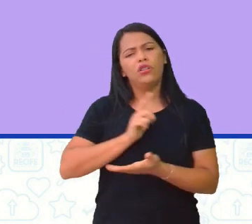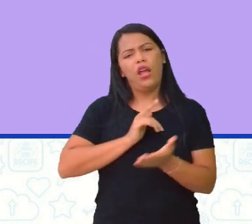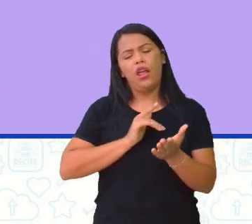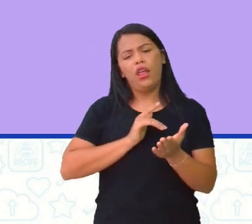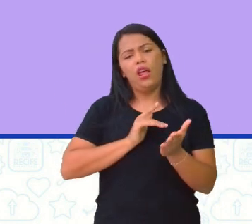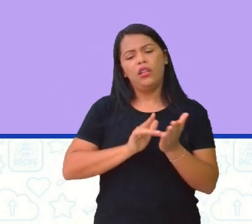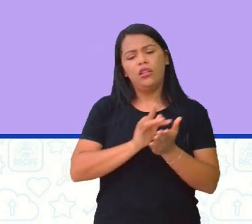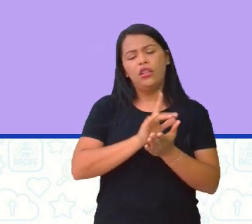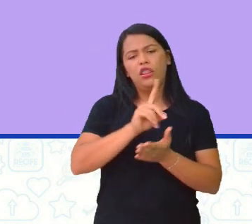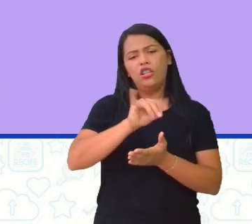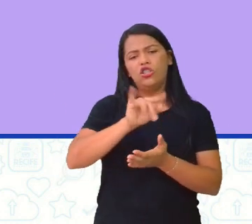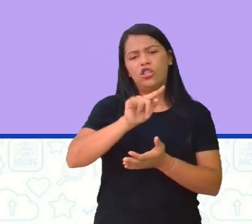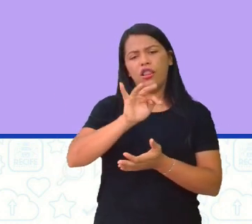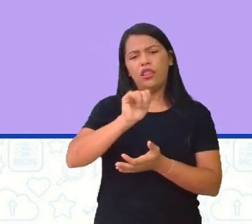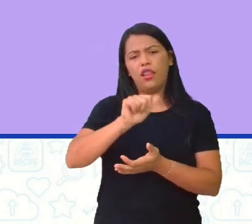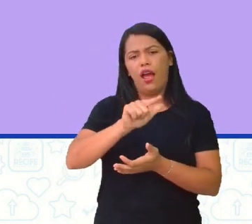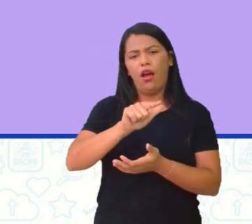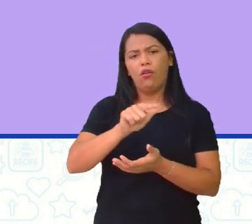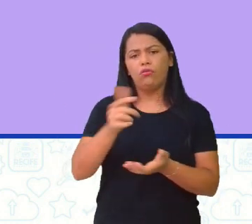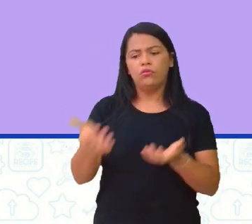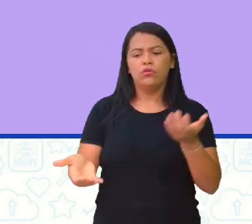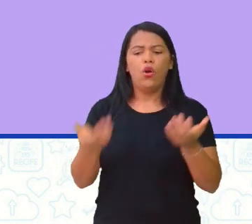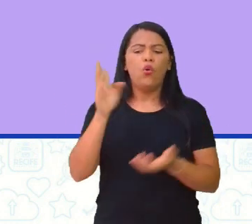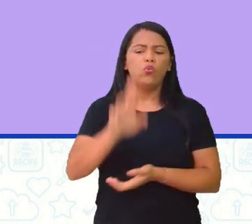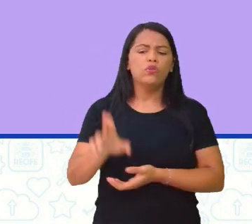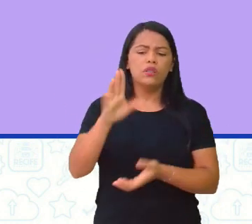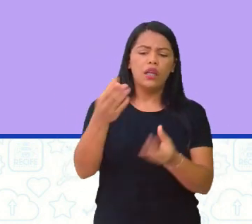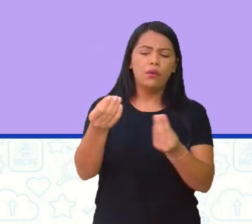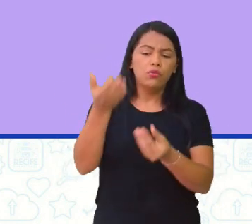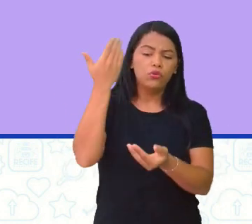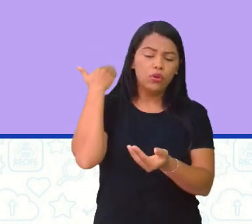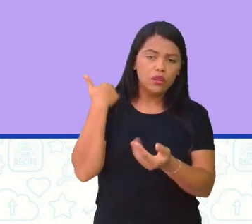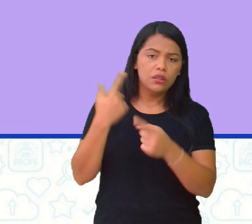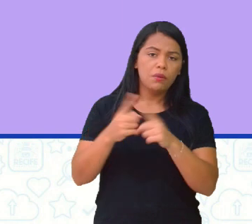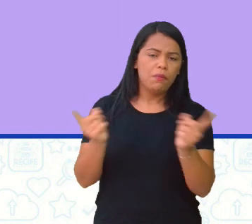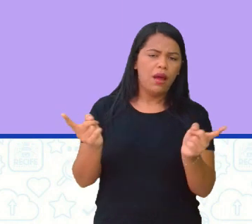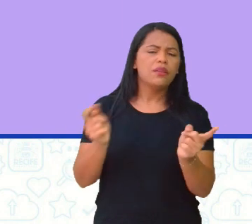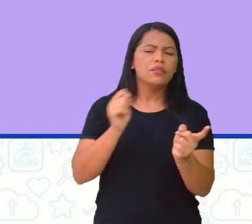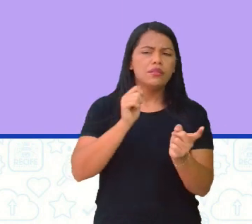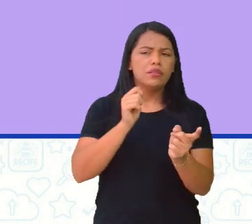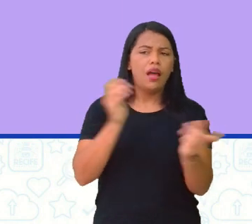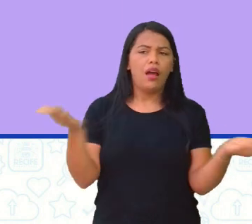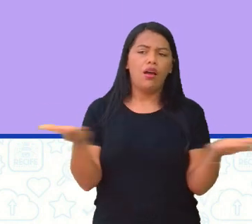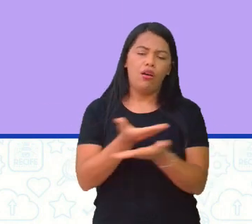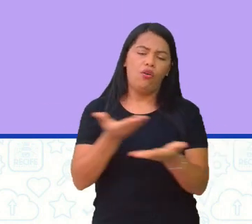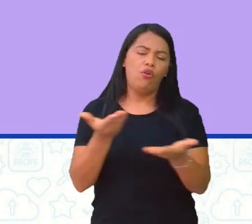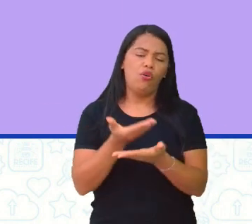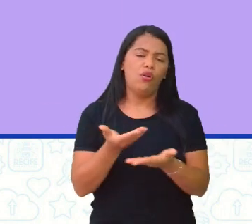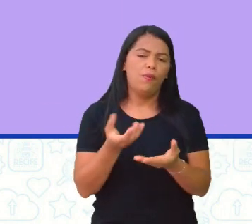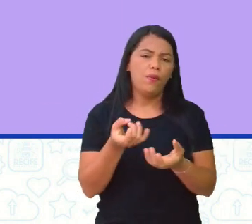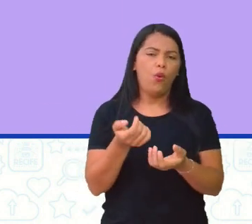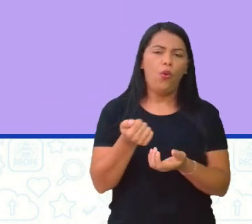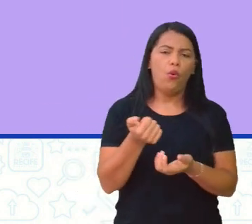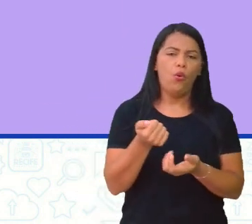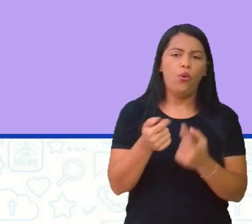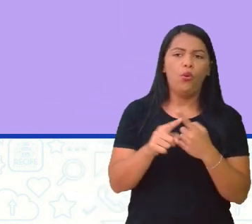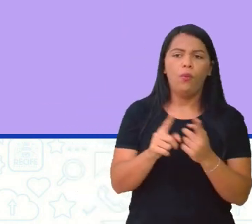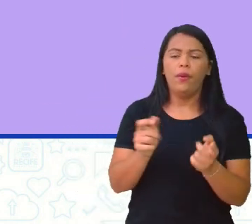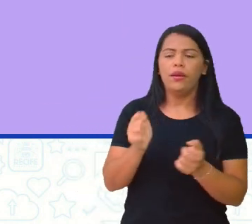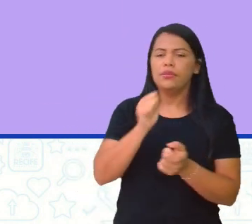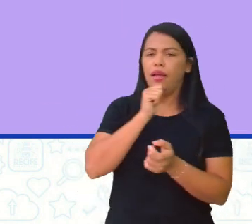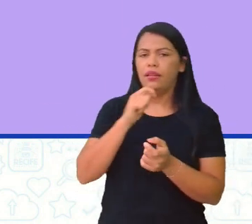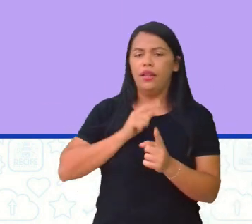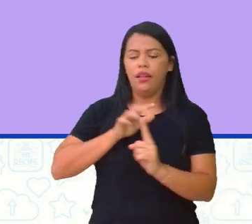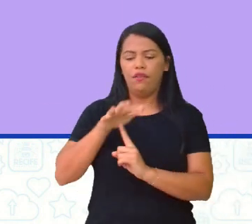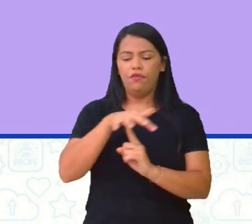mas ainda existe balança de 2 pratos na feira e em outros lugares. Por que eu trouxe a balança de